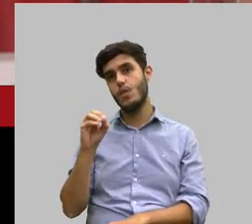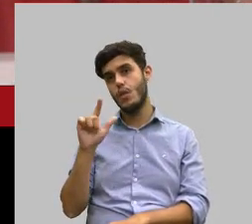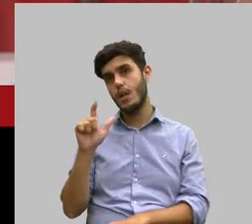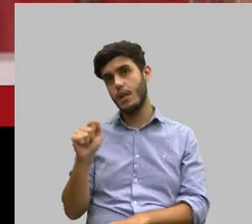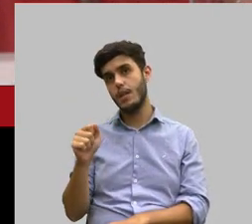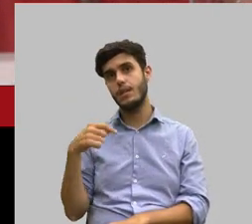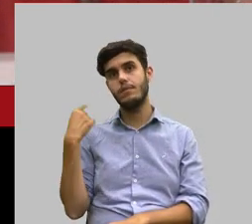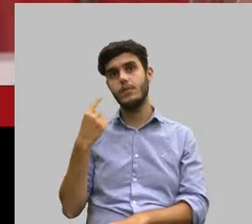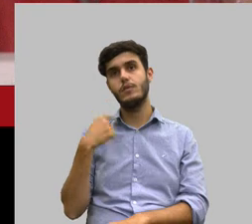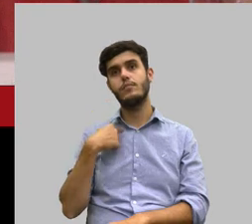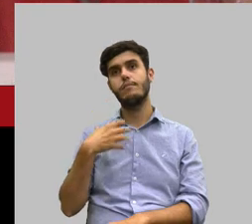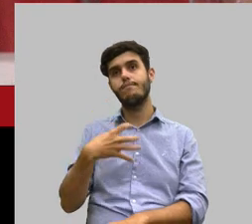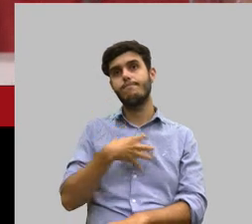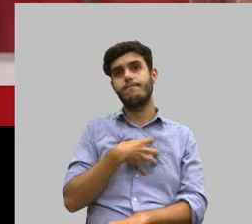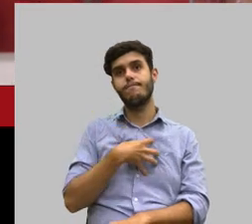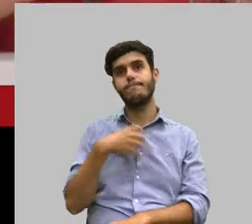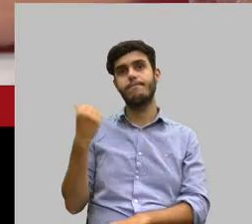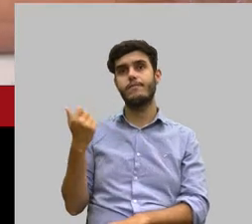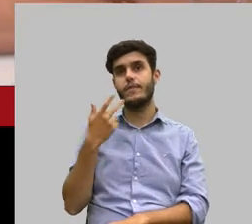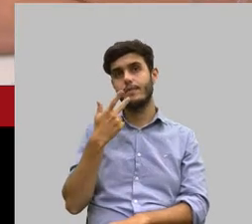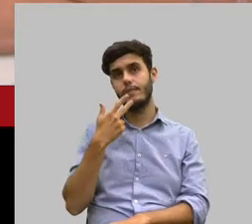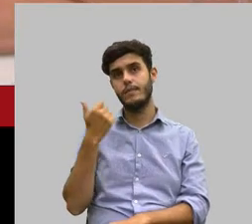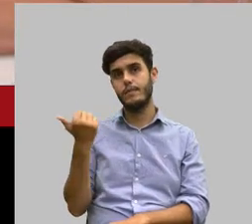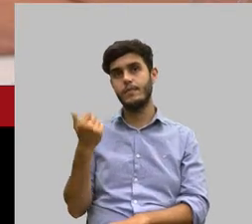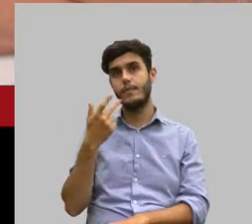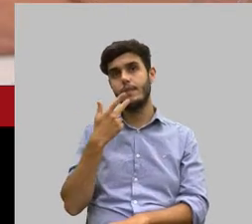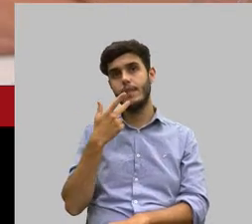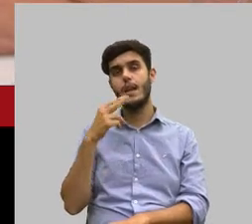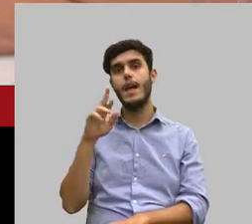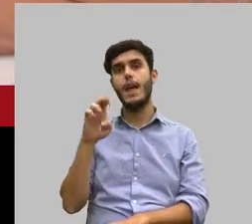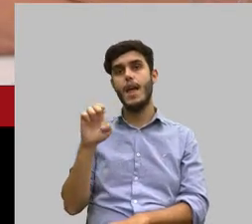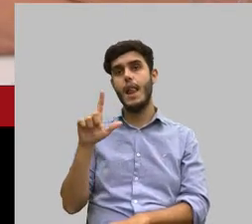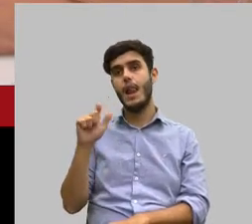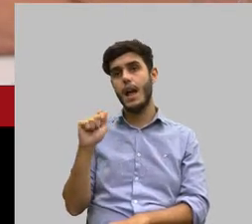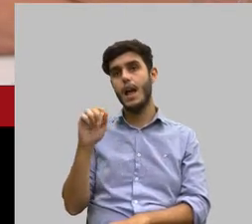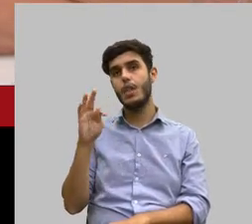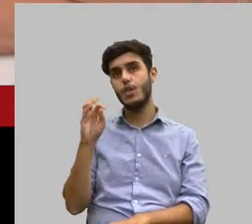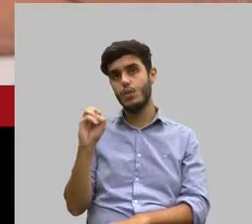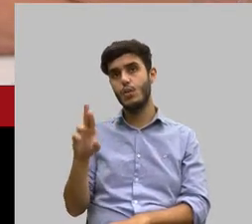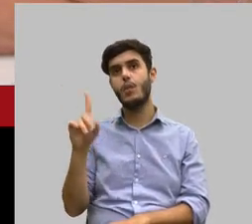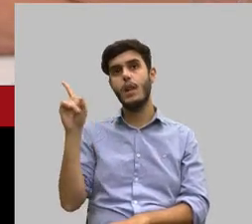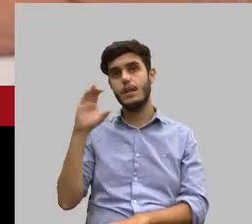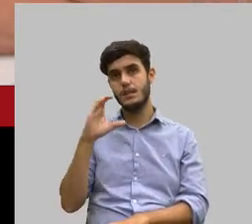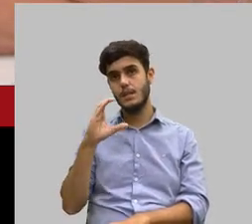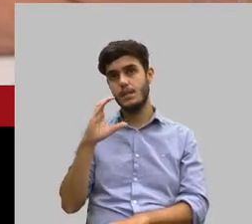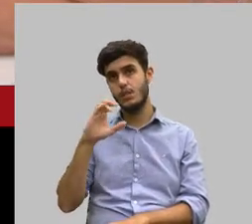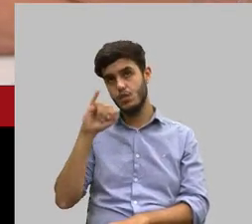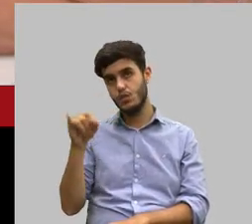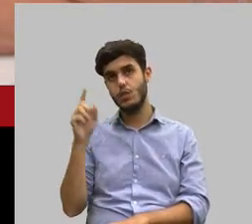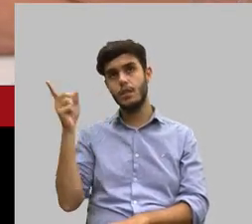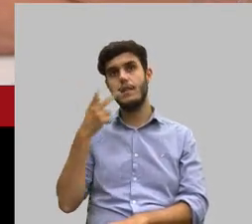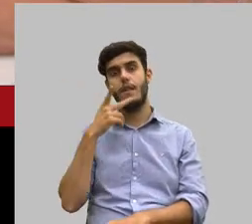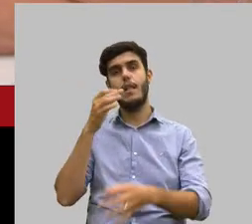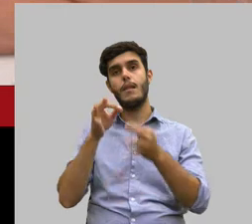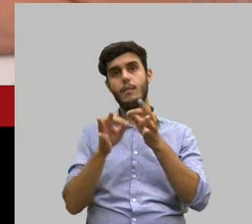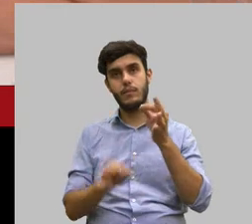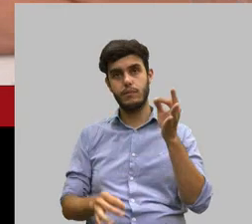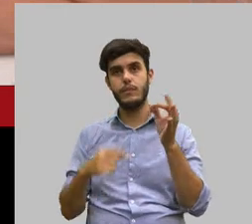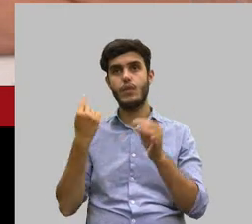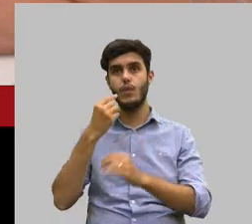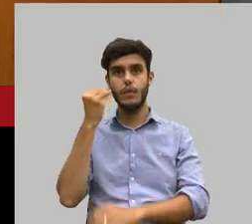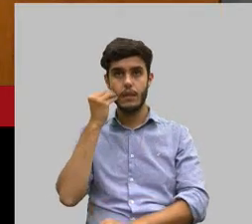consola porque é ele que ele é o relator do projeto na ccj e que a gente tem tentado o tempo